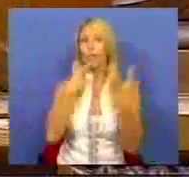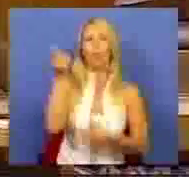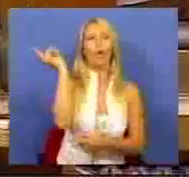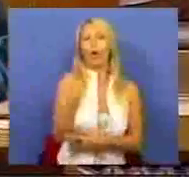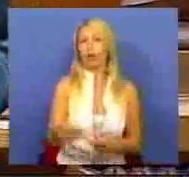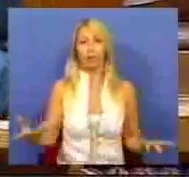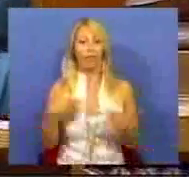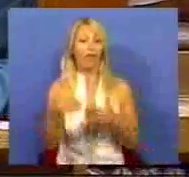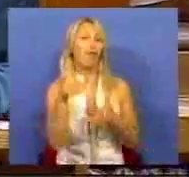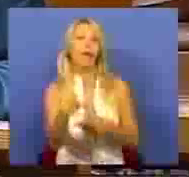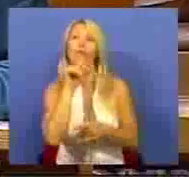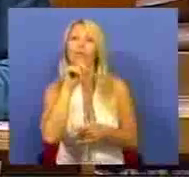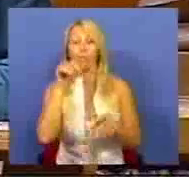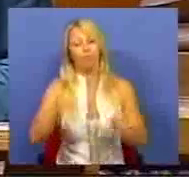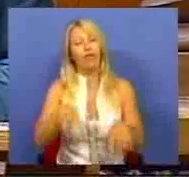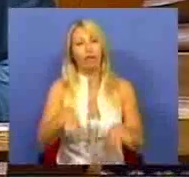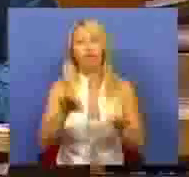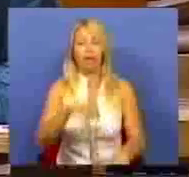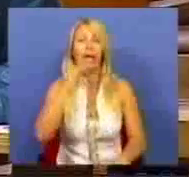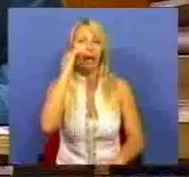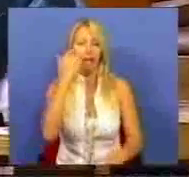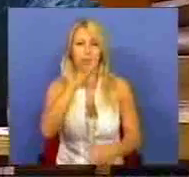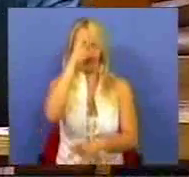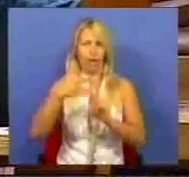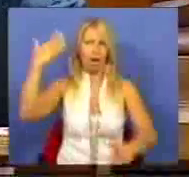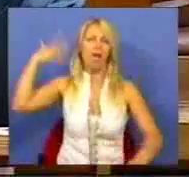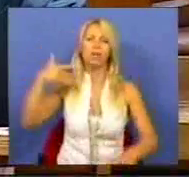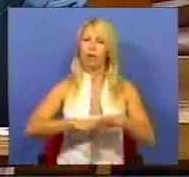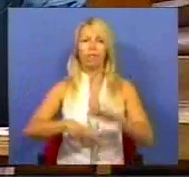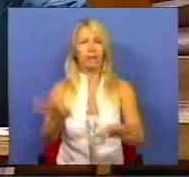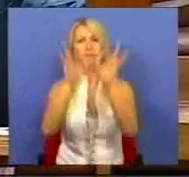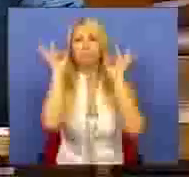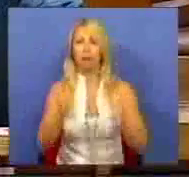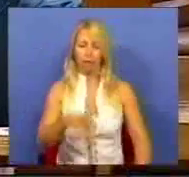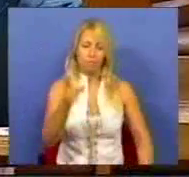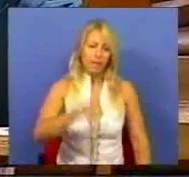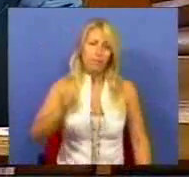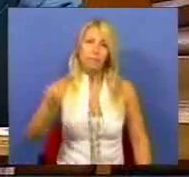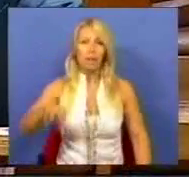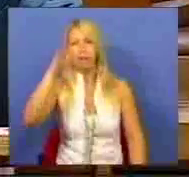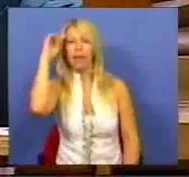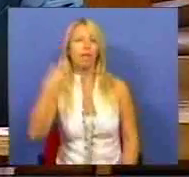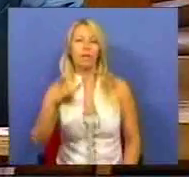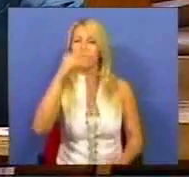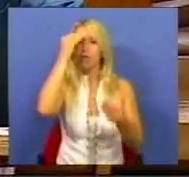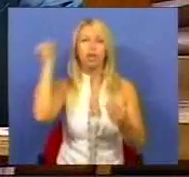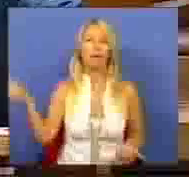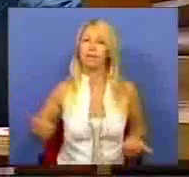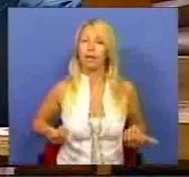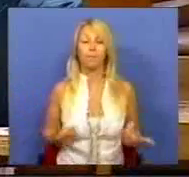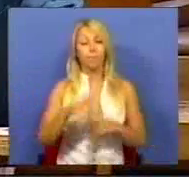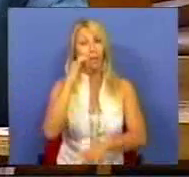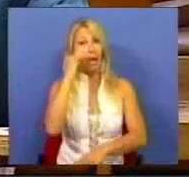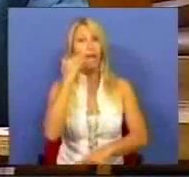chegar ao fim da crise. O Governo já fez o mesmo no passado e já o fez tantas vezes que é difícil esquecê-lo. Se a crise